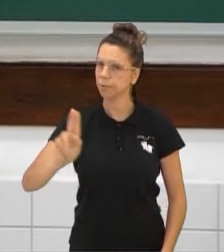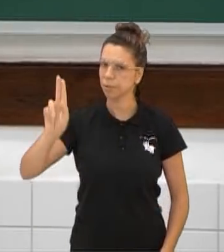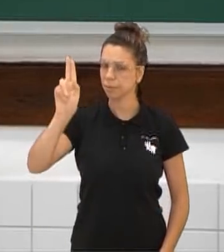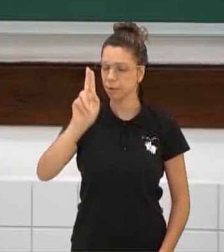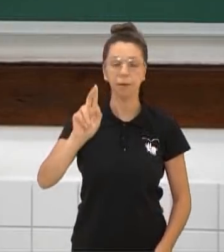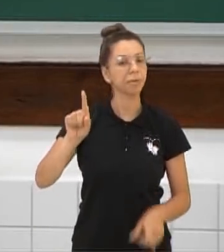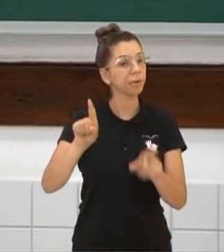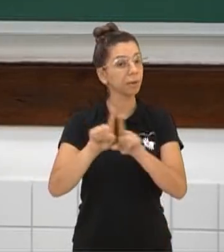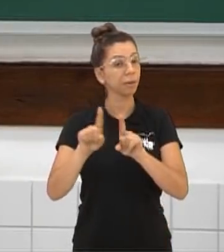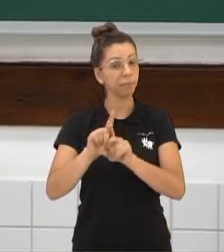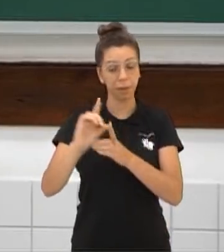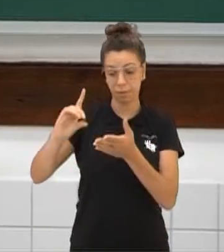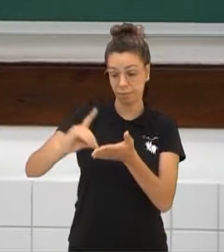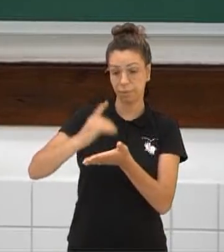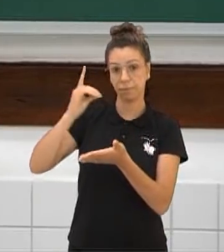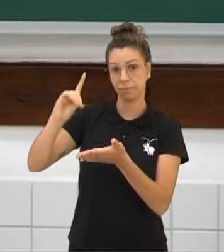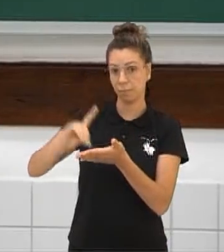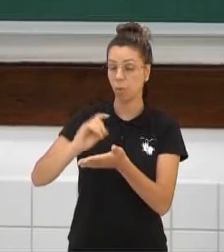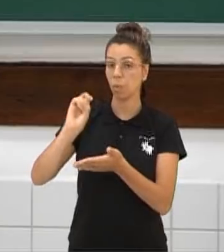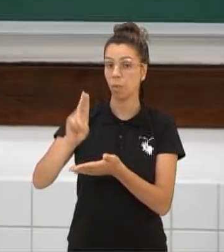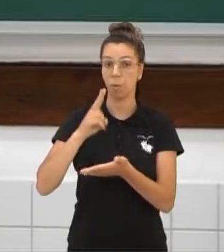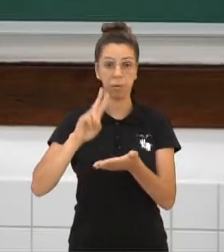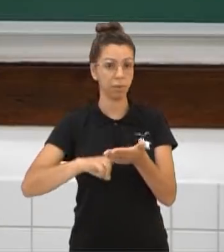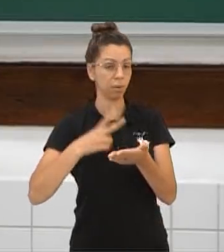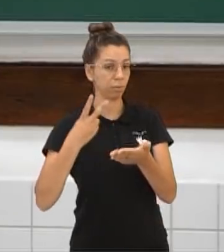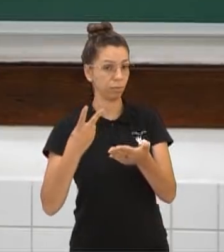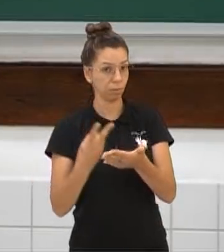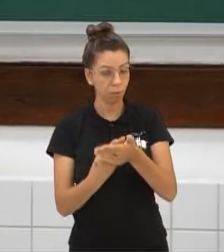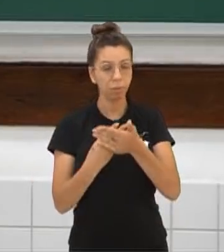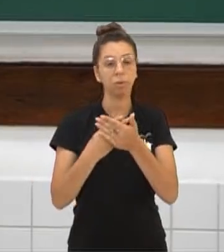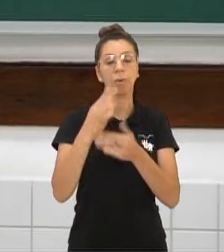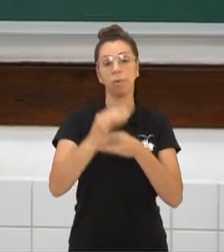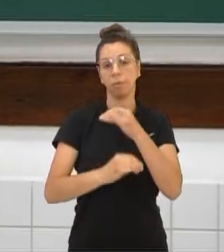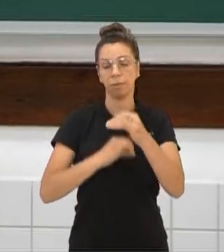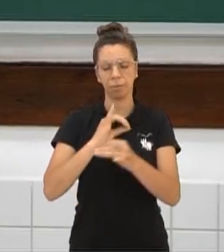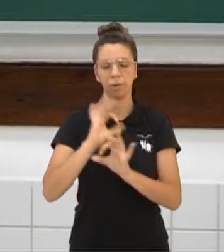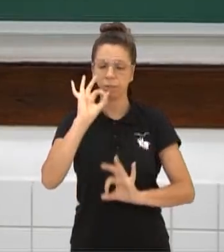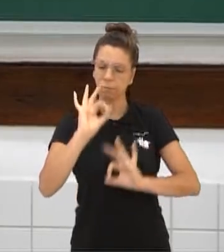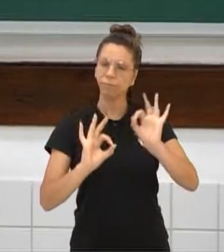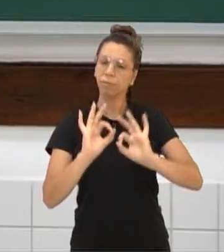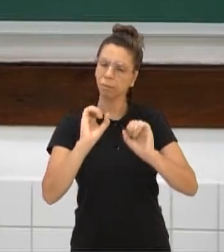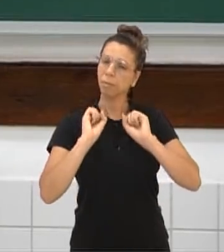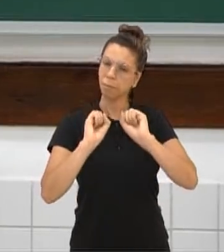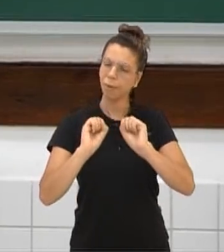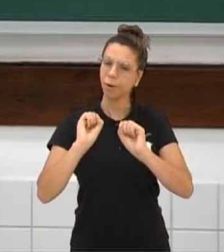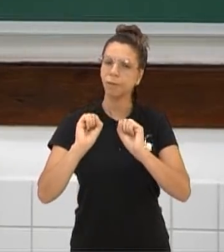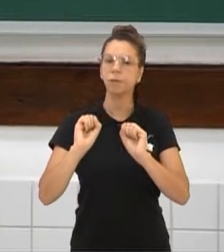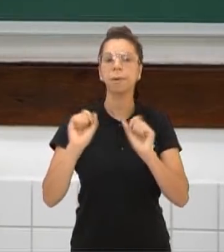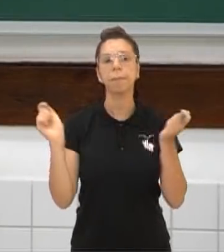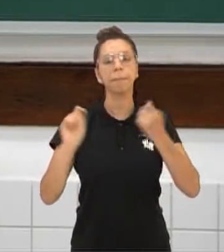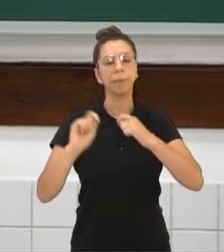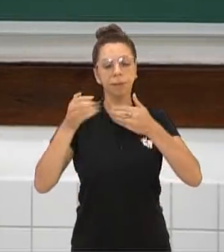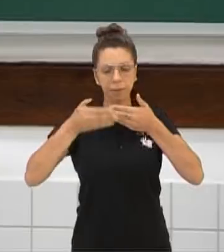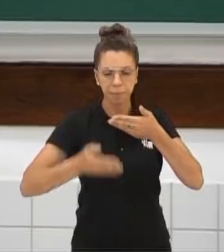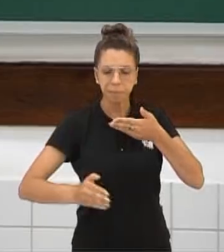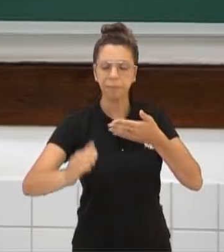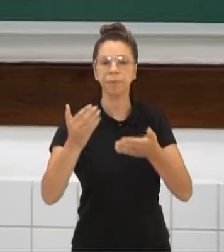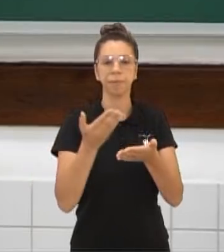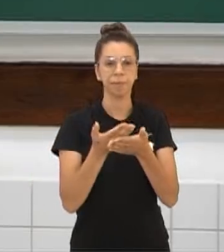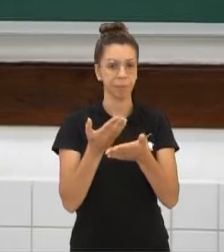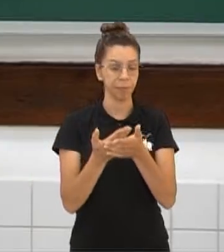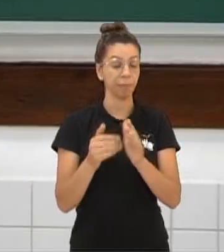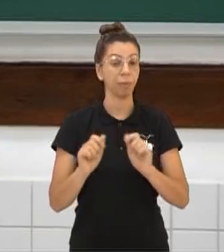um dicionário de inglês ou tiver um tradutor online, deixa preparado aí também, que pode ser que você precise durante a aula. É muito importante